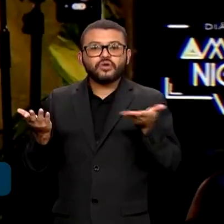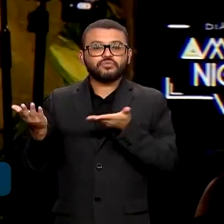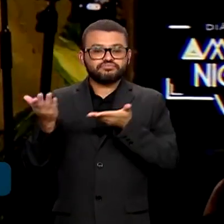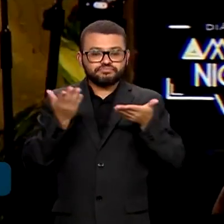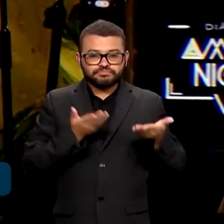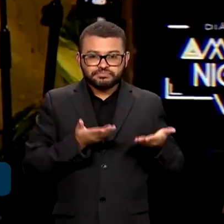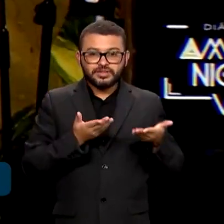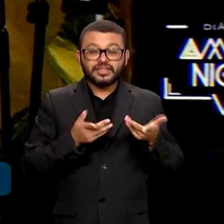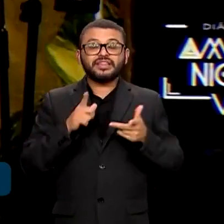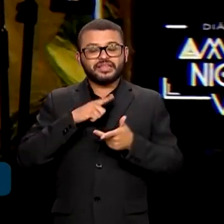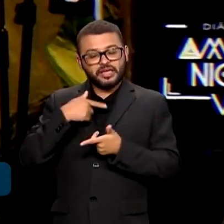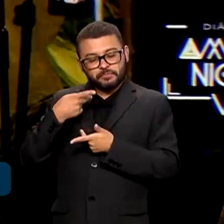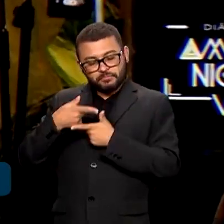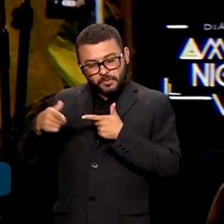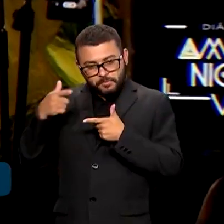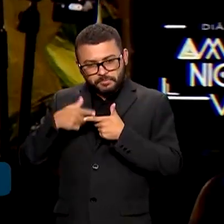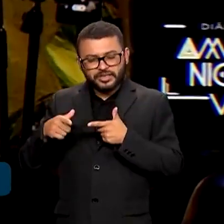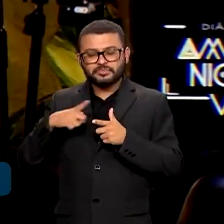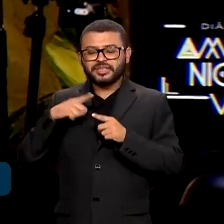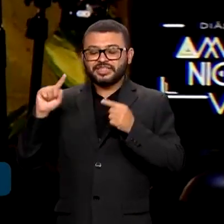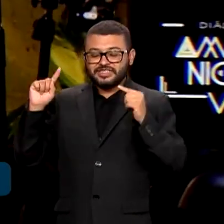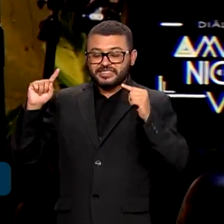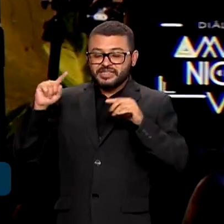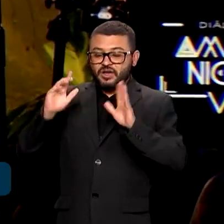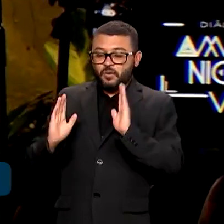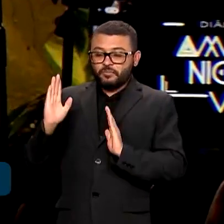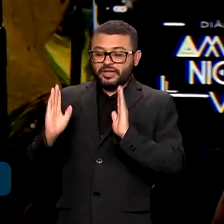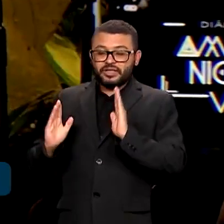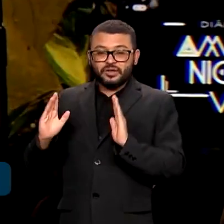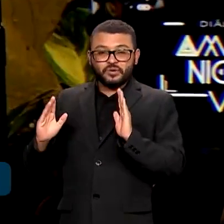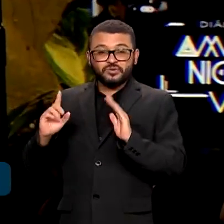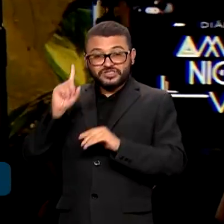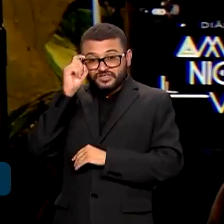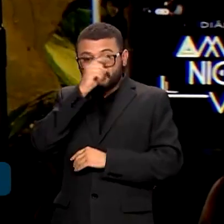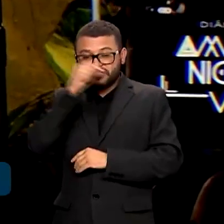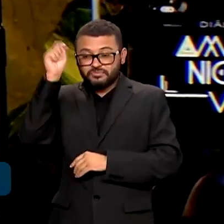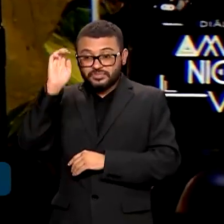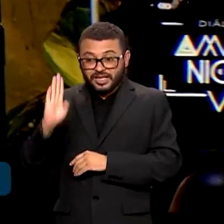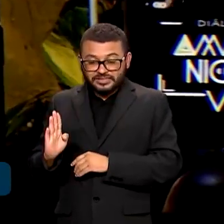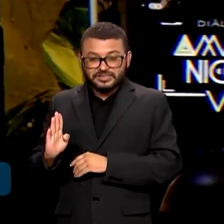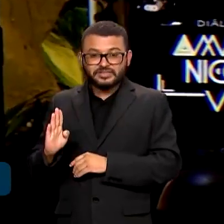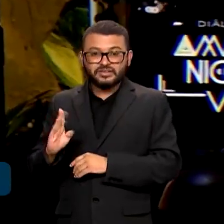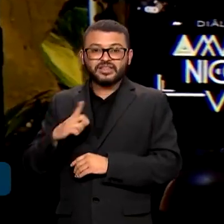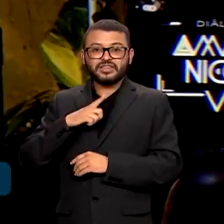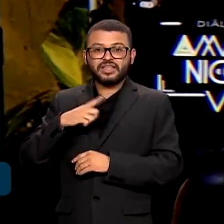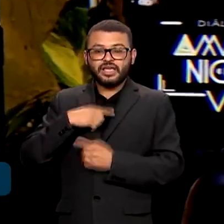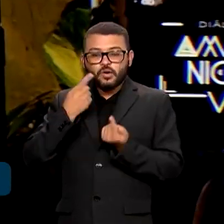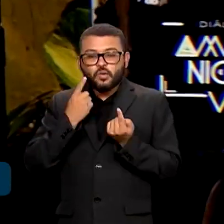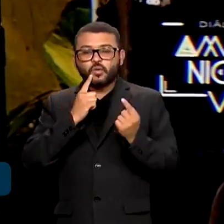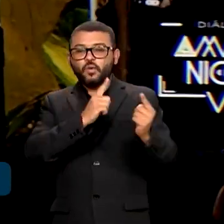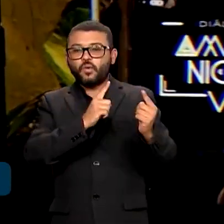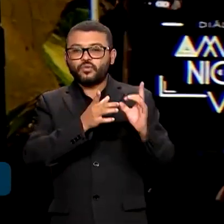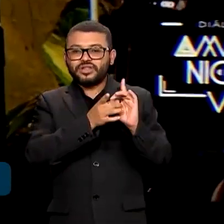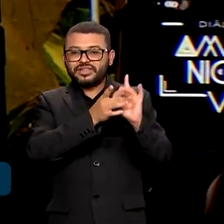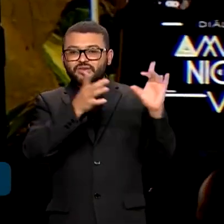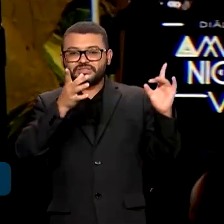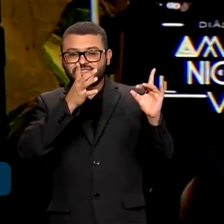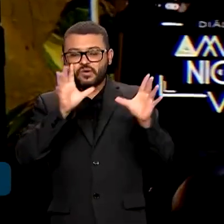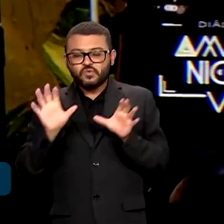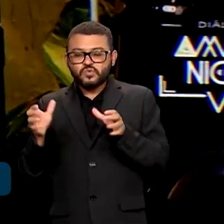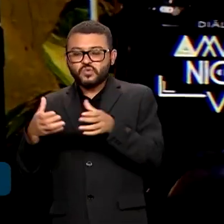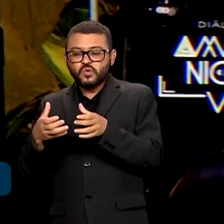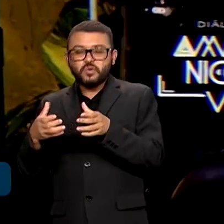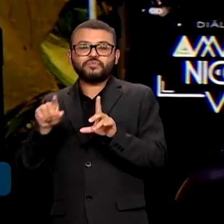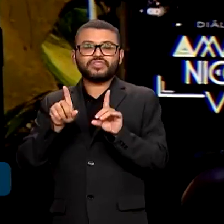após ter enfrentado tempos difíceis aqui no Brasil, de ameaça da nossa democracia,